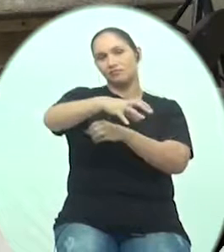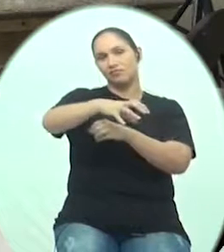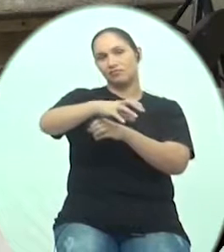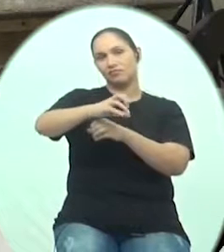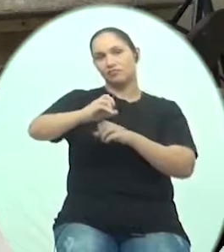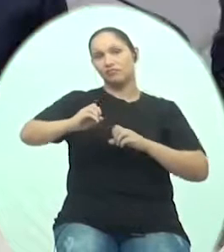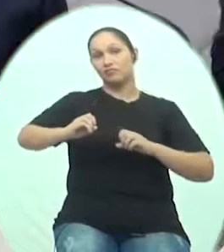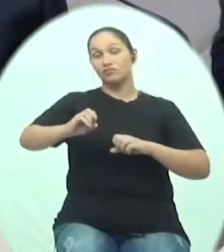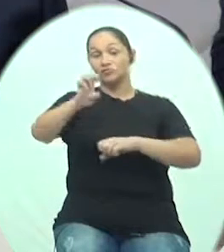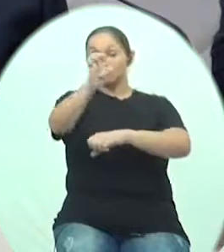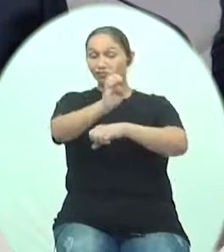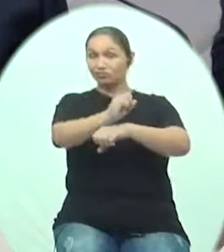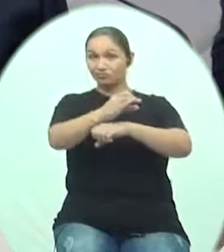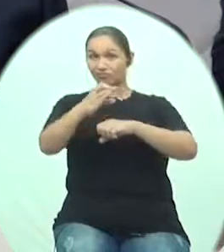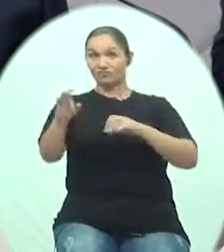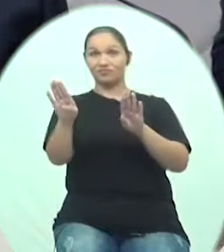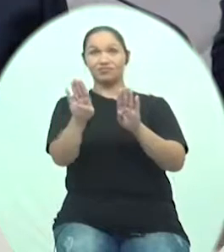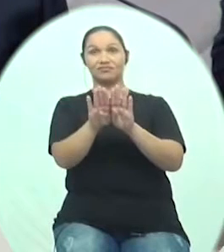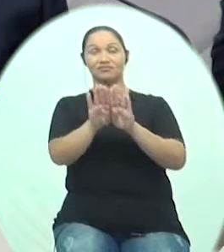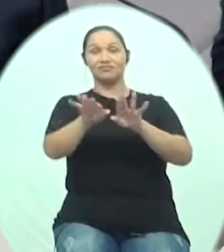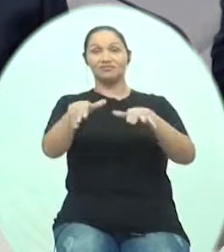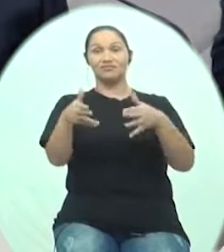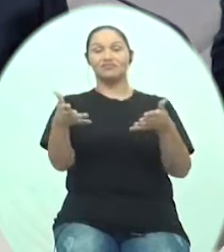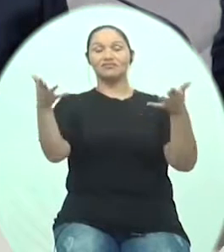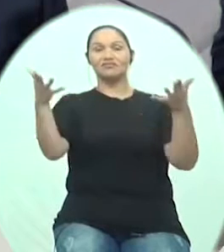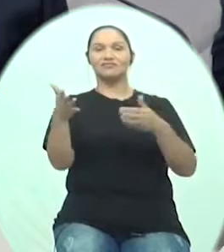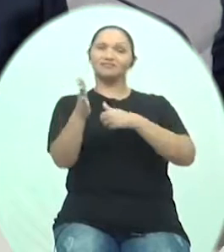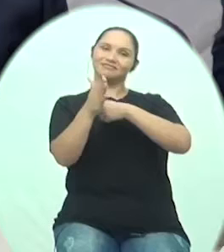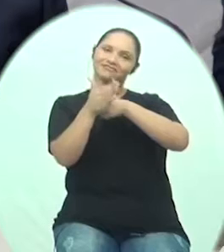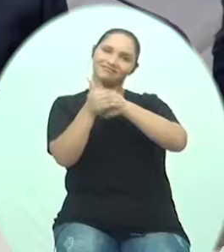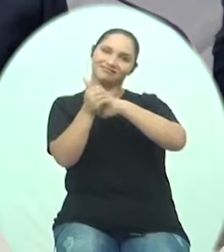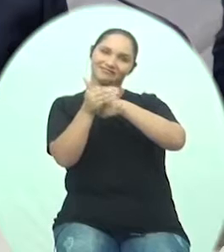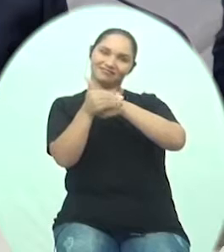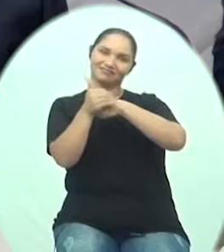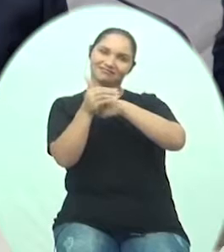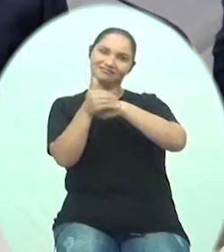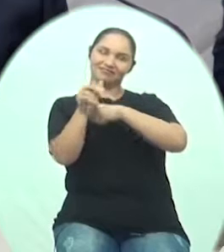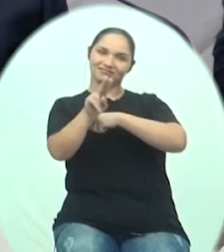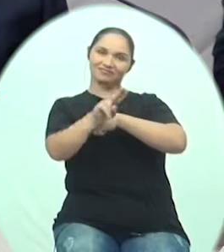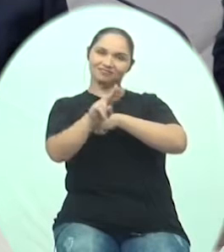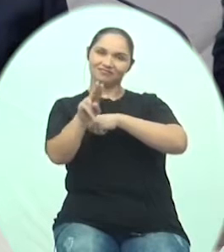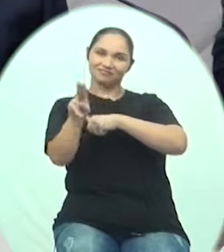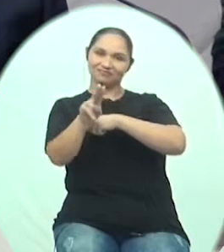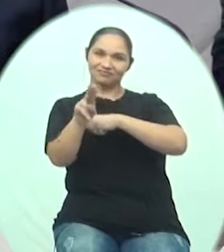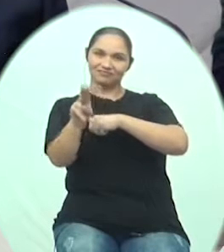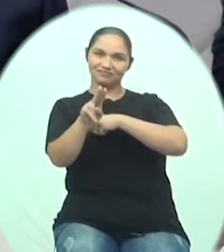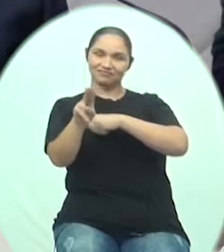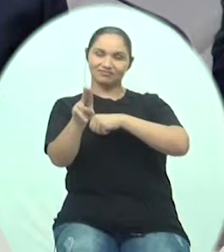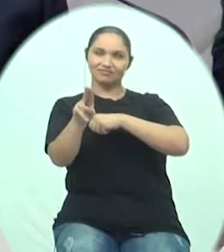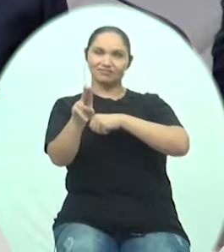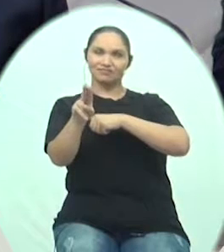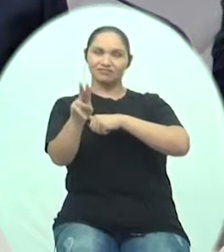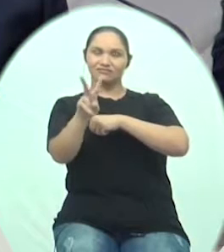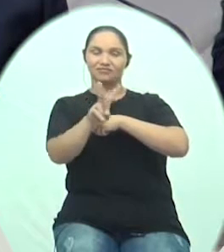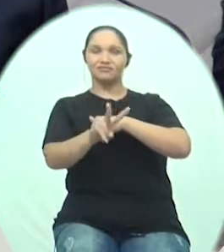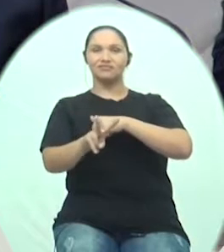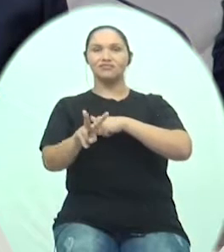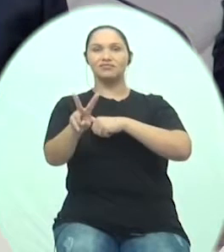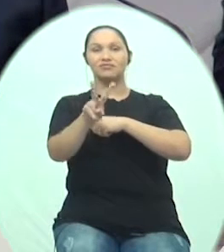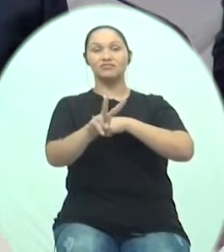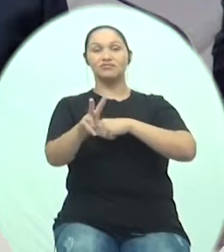Santa Catarina então é muito carinho em nome eu sei que vai ter outros vereadores aqui se